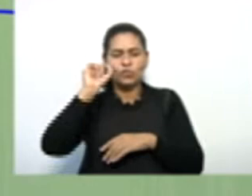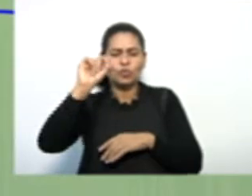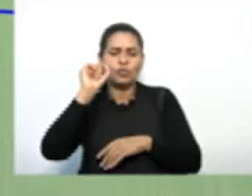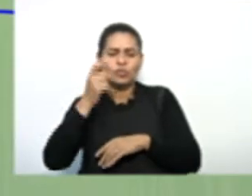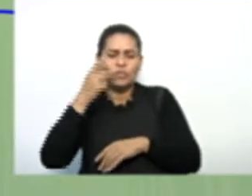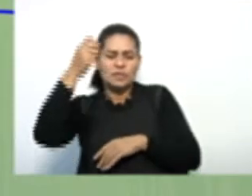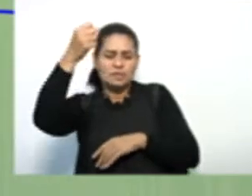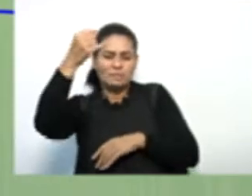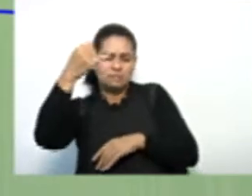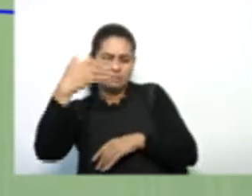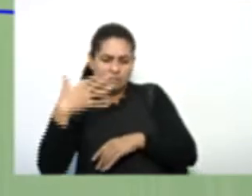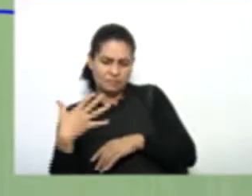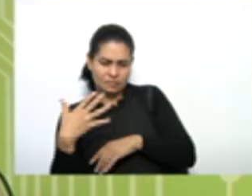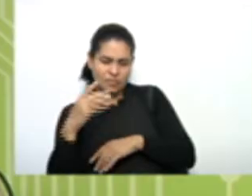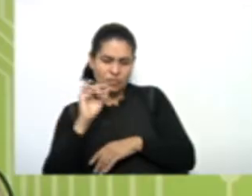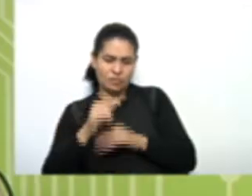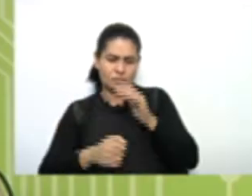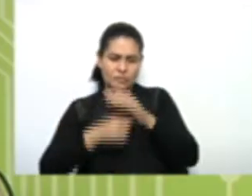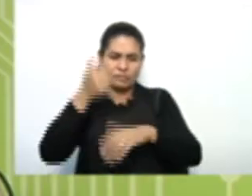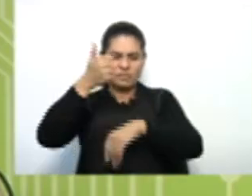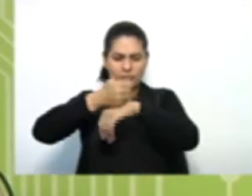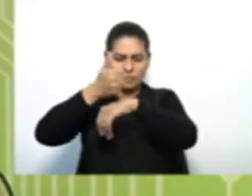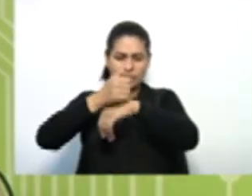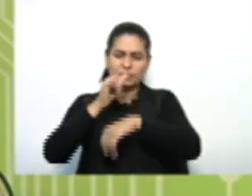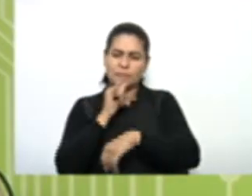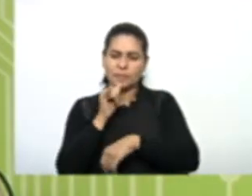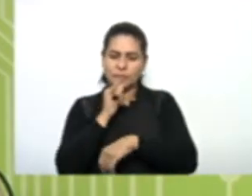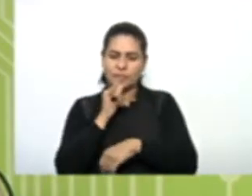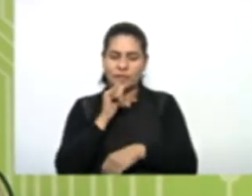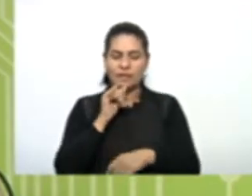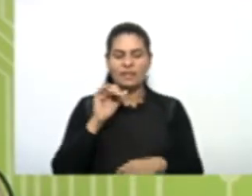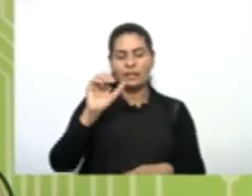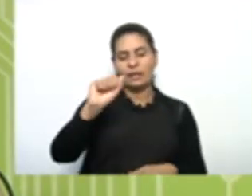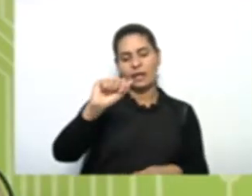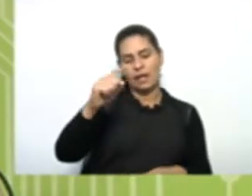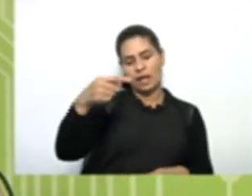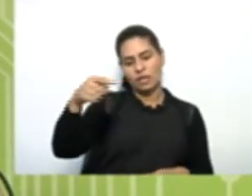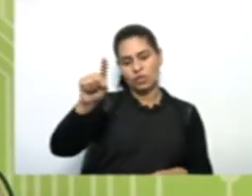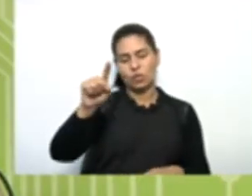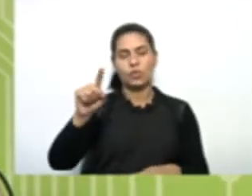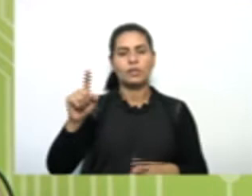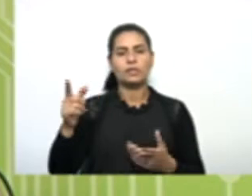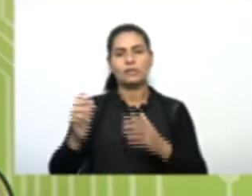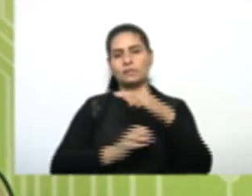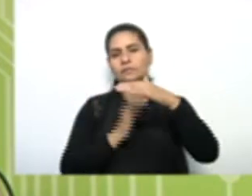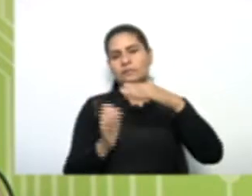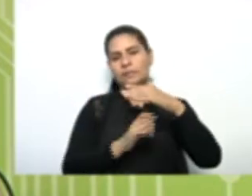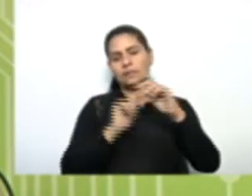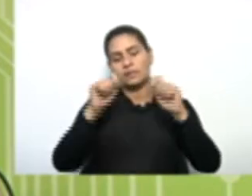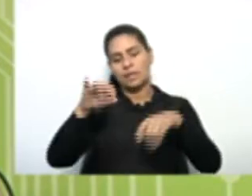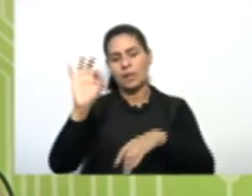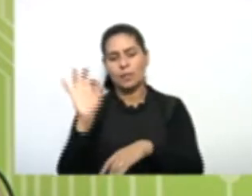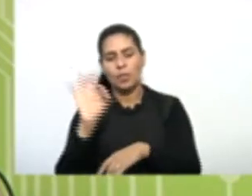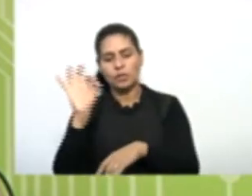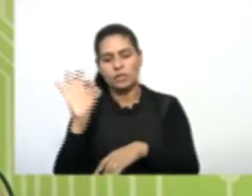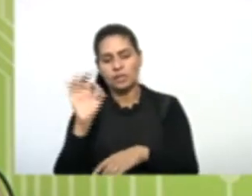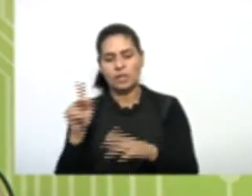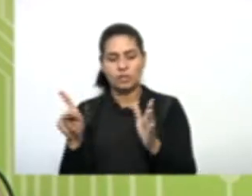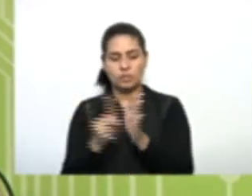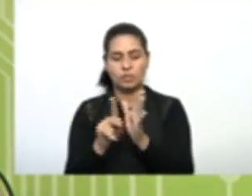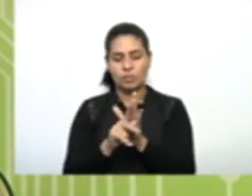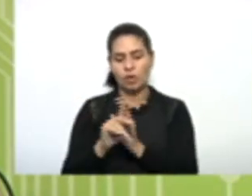então, aquele meu primeiro exemplo, quando eu estou falando de ações numa empresa, quando a gente fala de ter porcentagem numa empresa